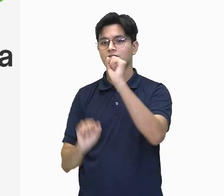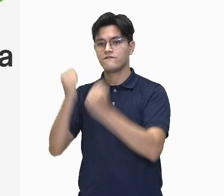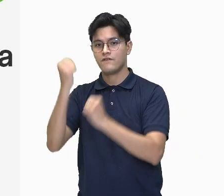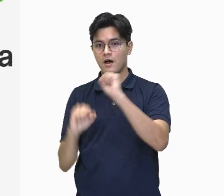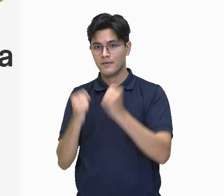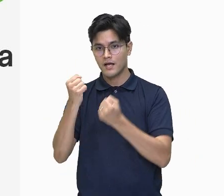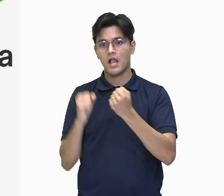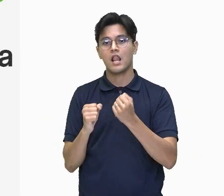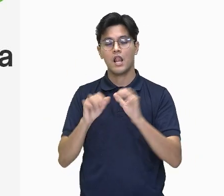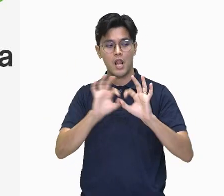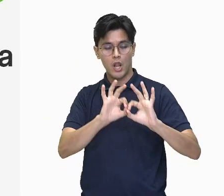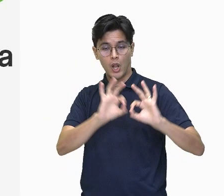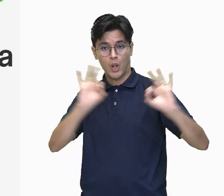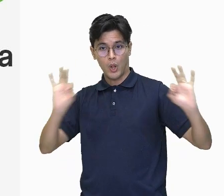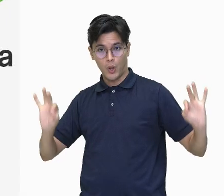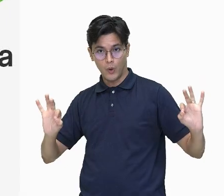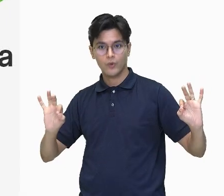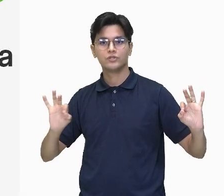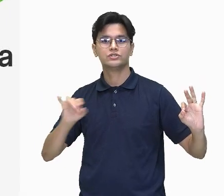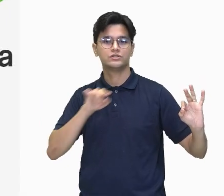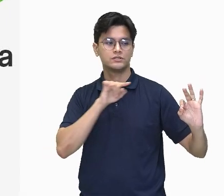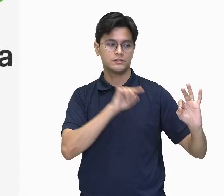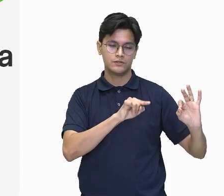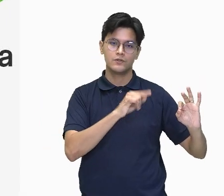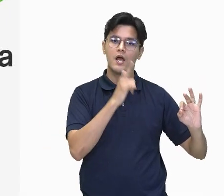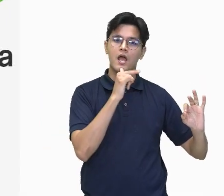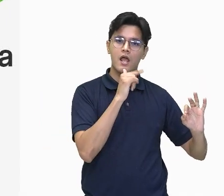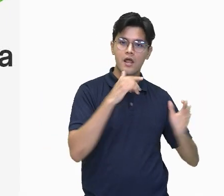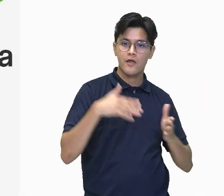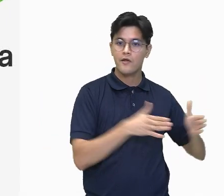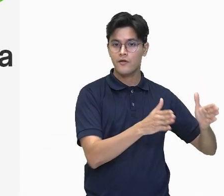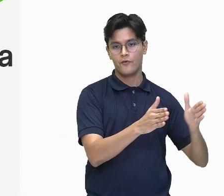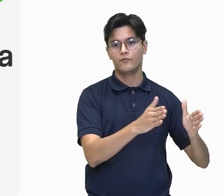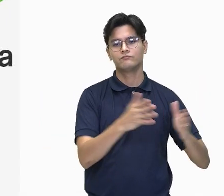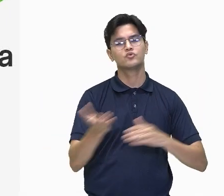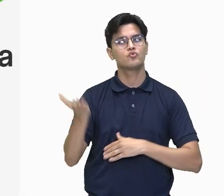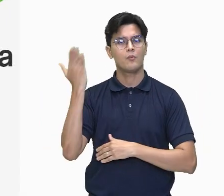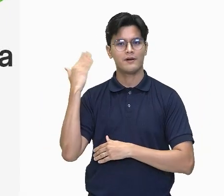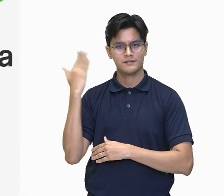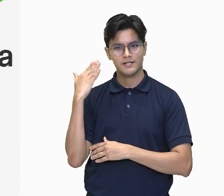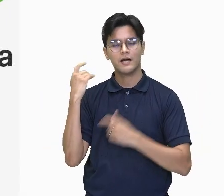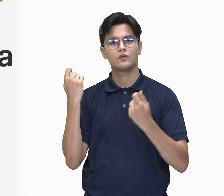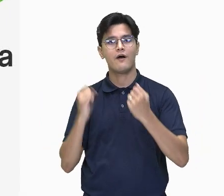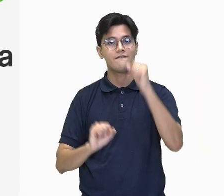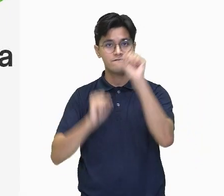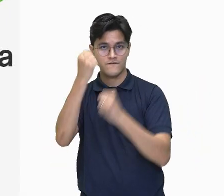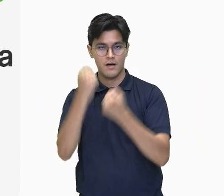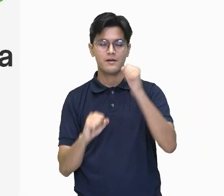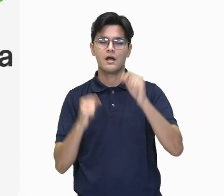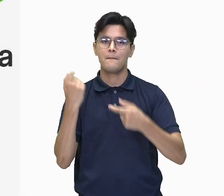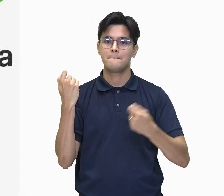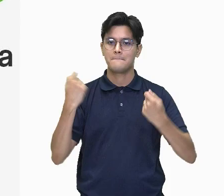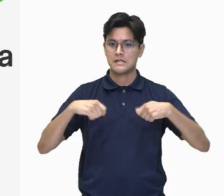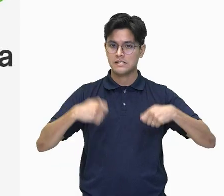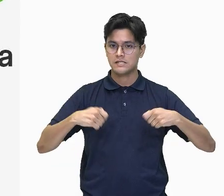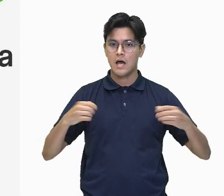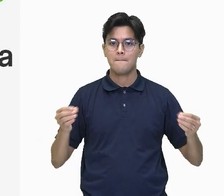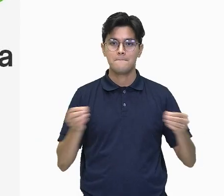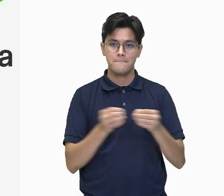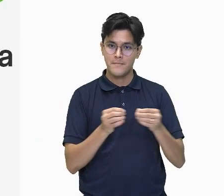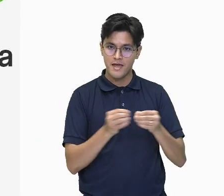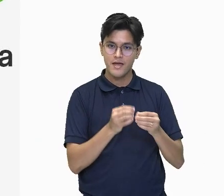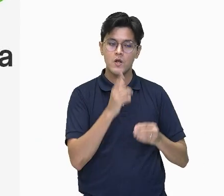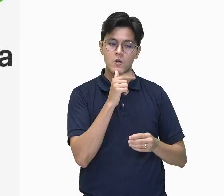era necessário a presença ali a fontes de água para movimentar as rodas d'água que ajudavam